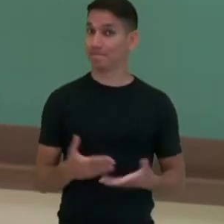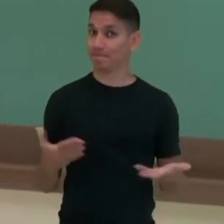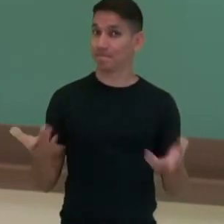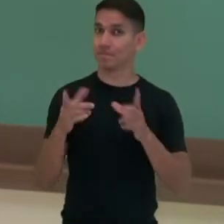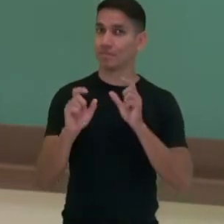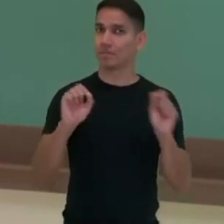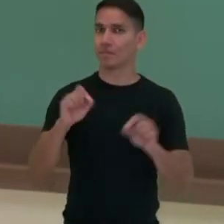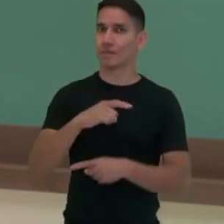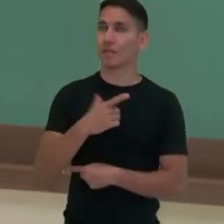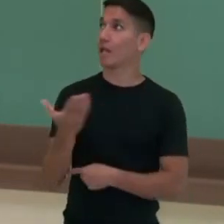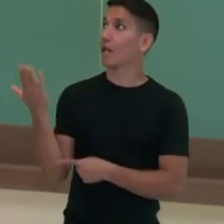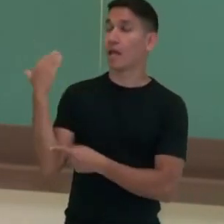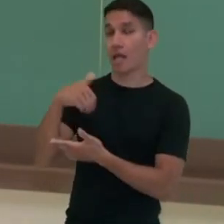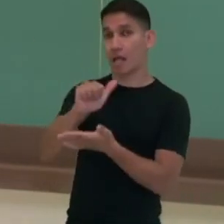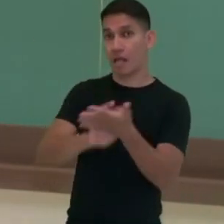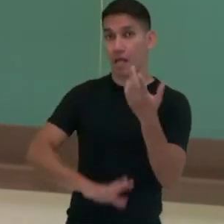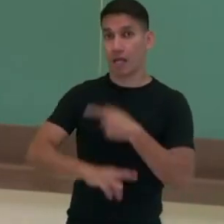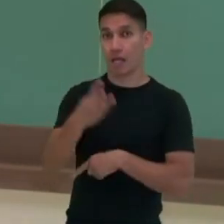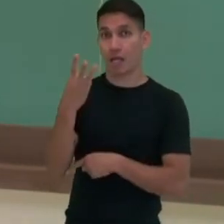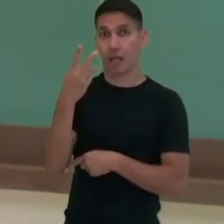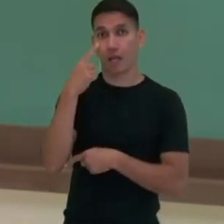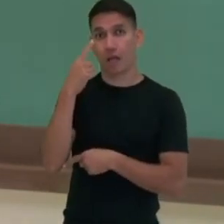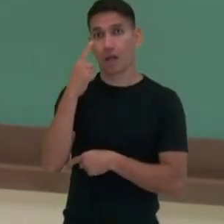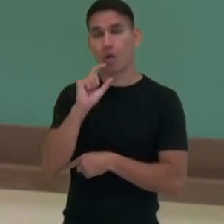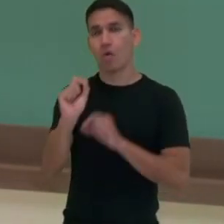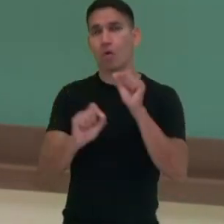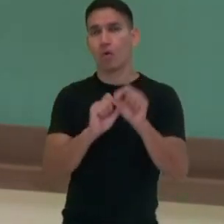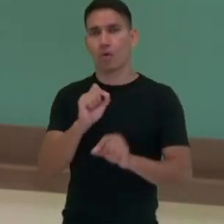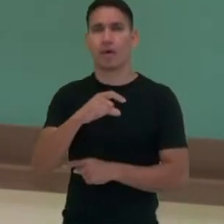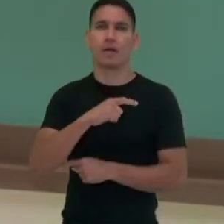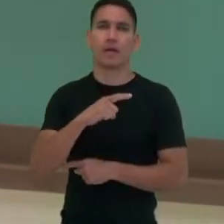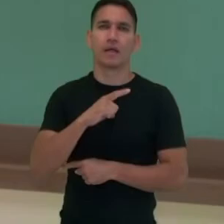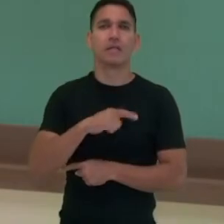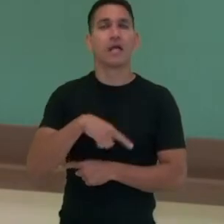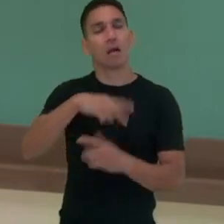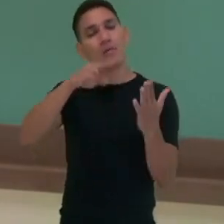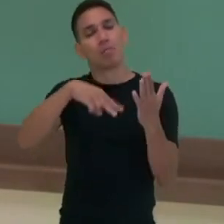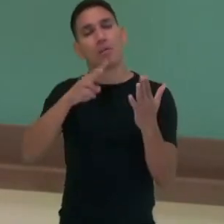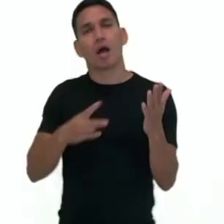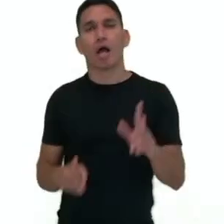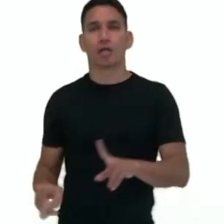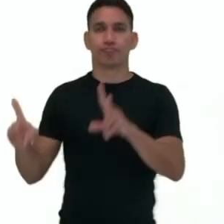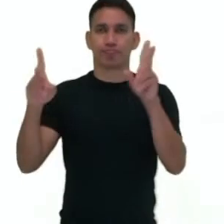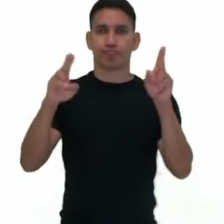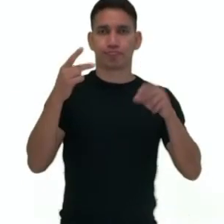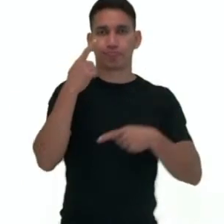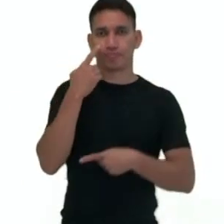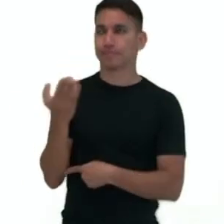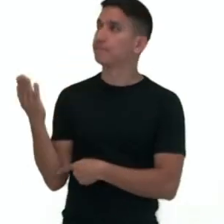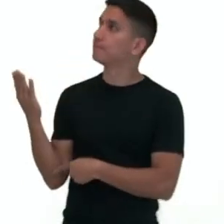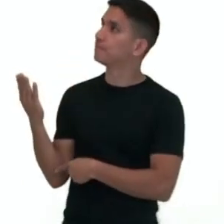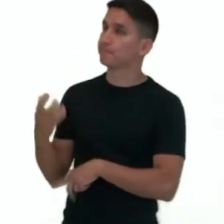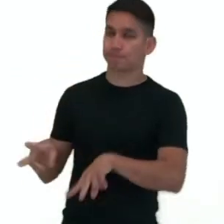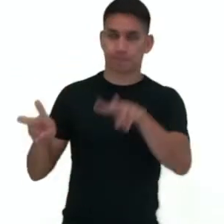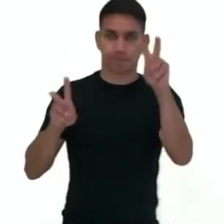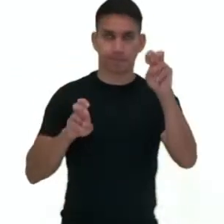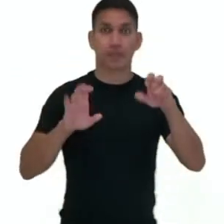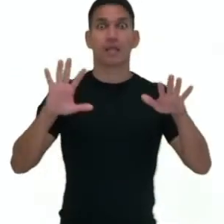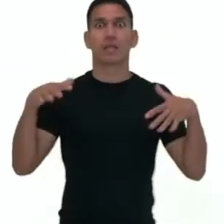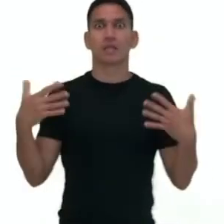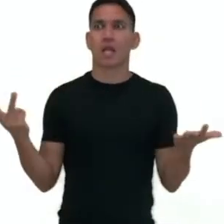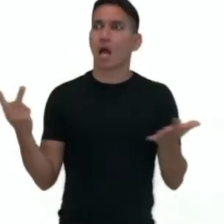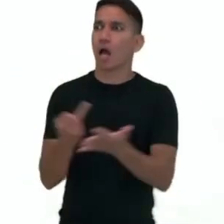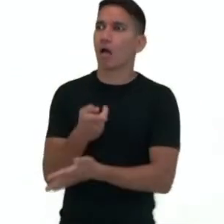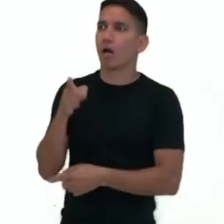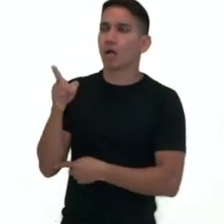Bom, vamos lá então à atividade de número 3. Vamos fazer então a leitura do trecho. Vamos lá. E eis que a coisa até